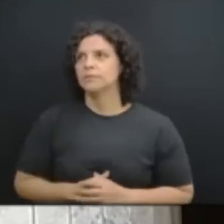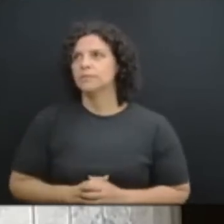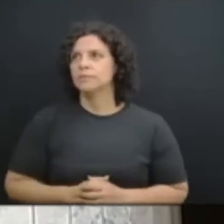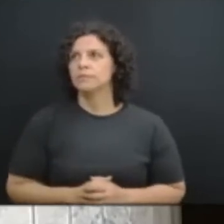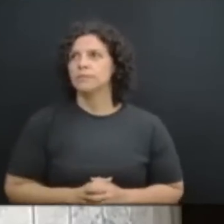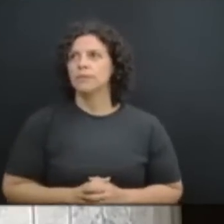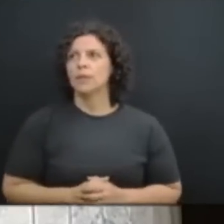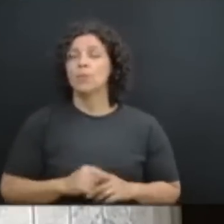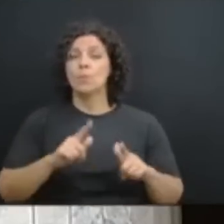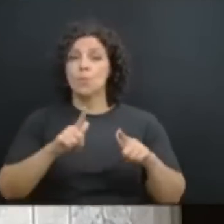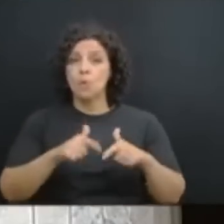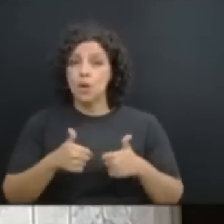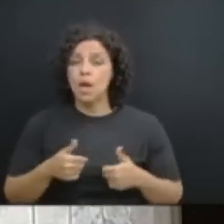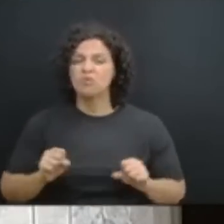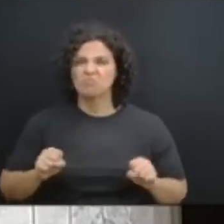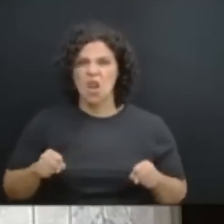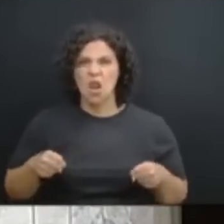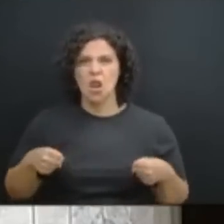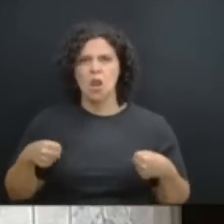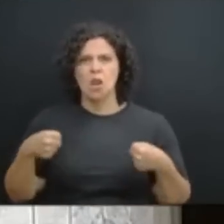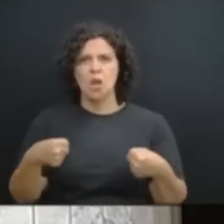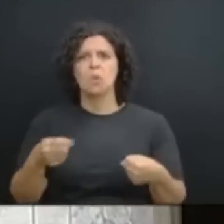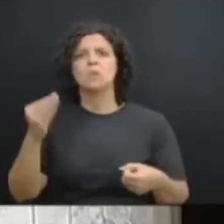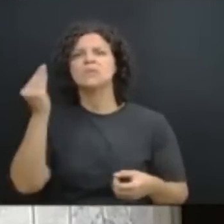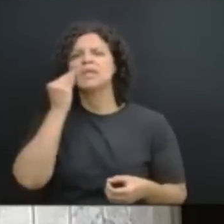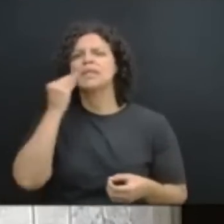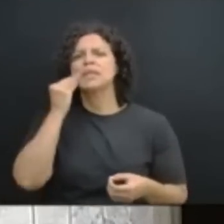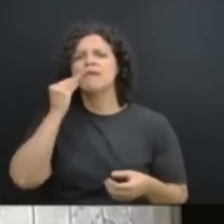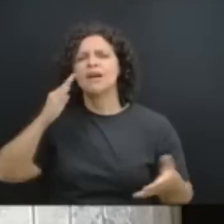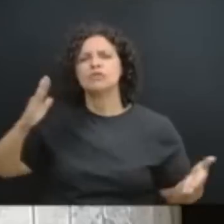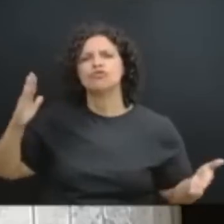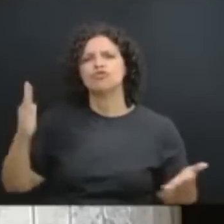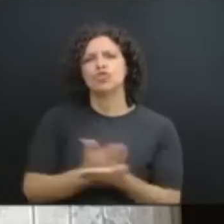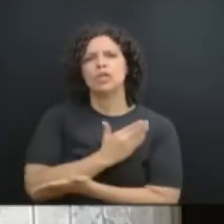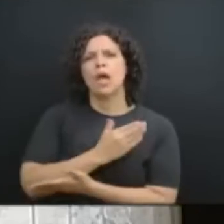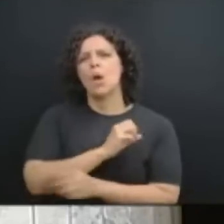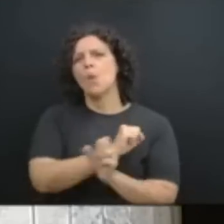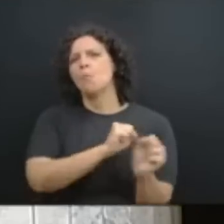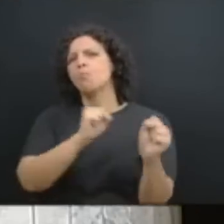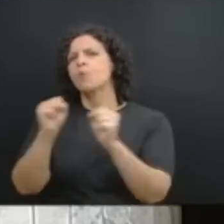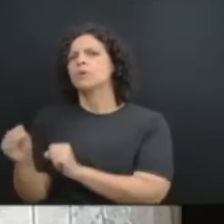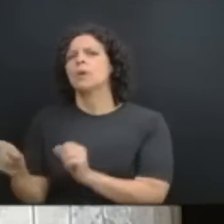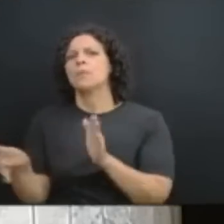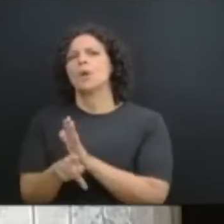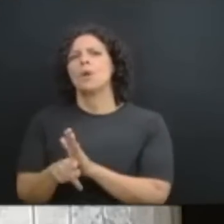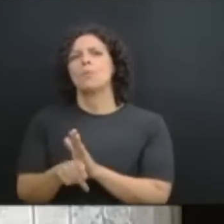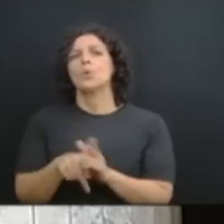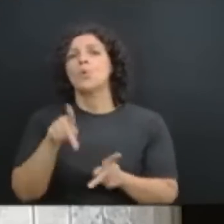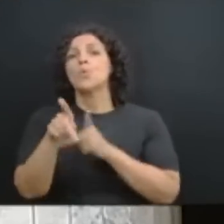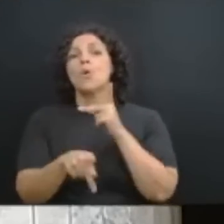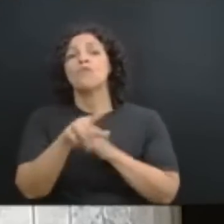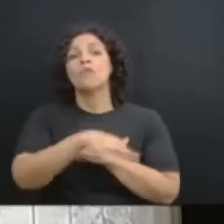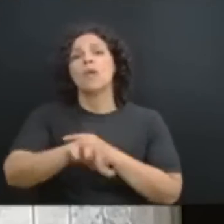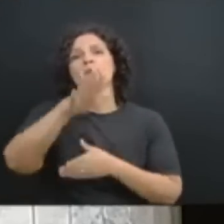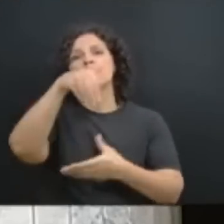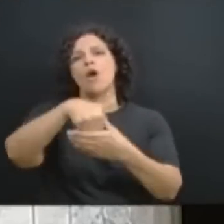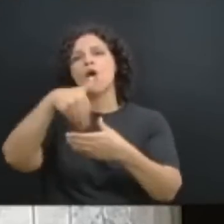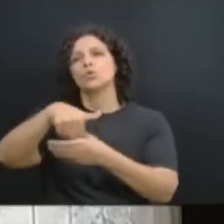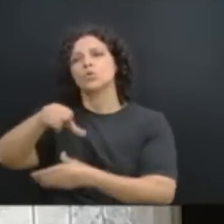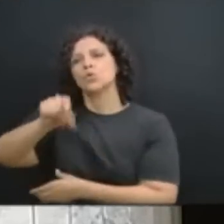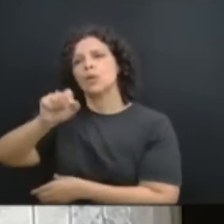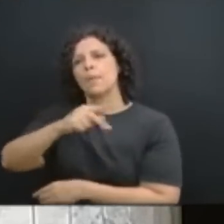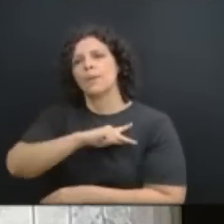que pela força queria destituir o poder do povo, dos votos.